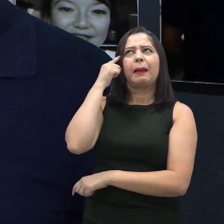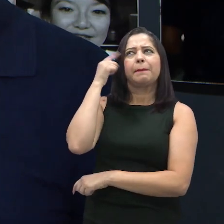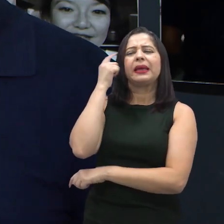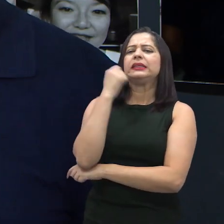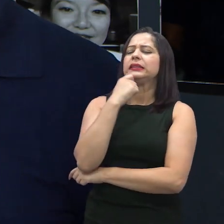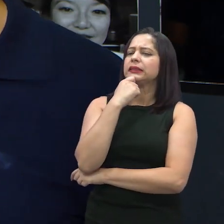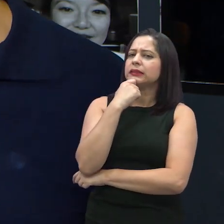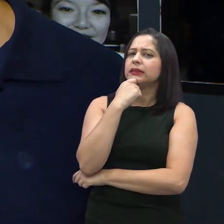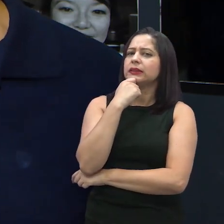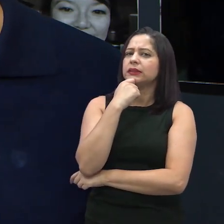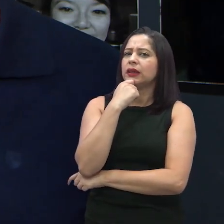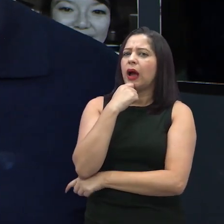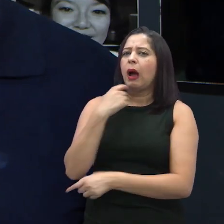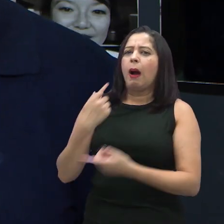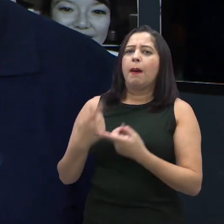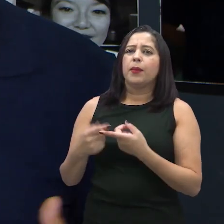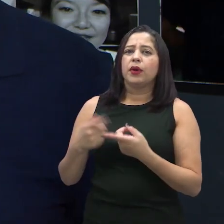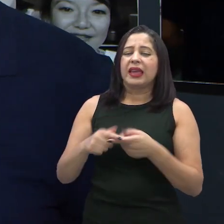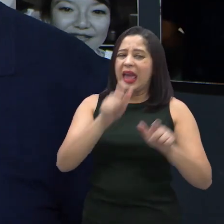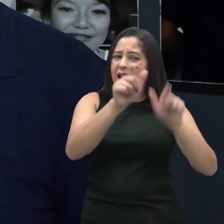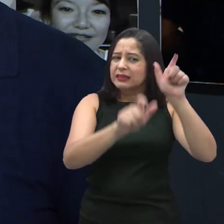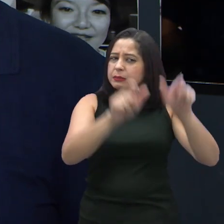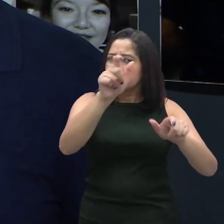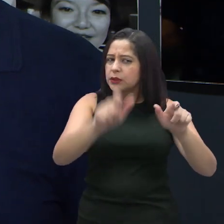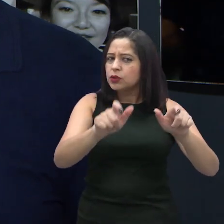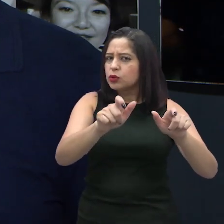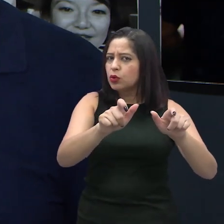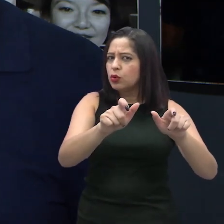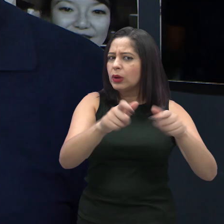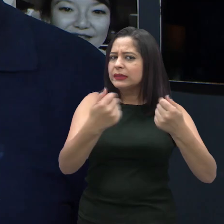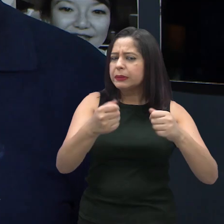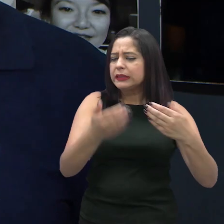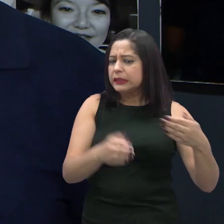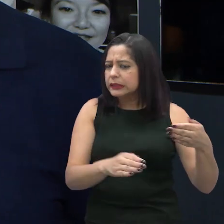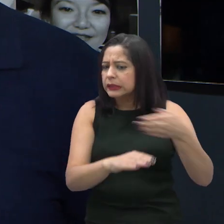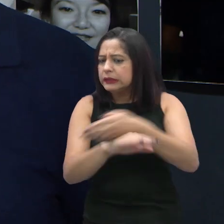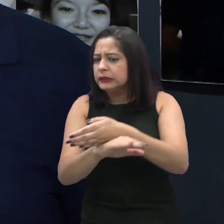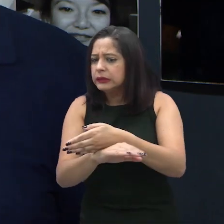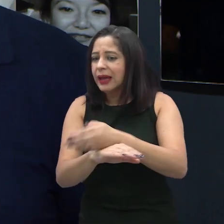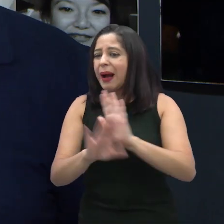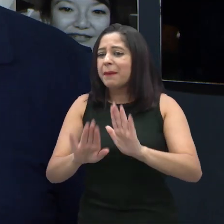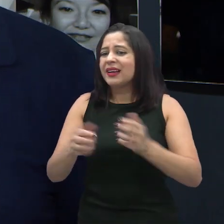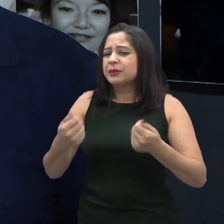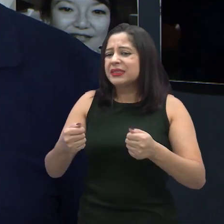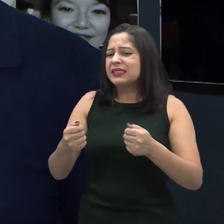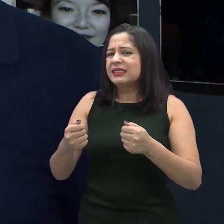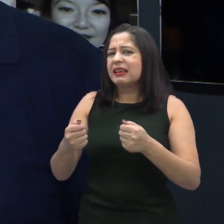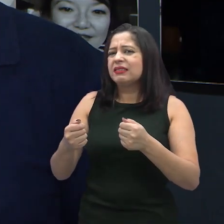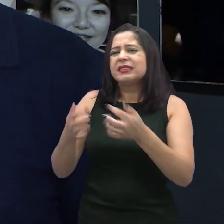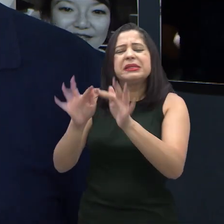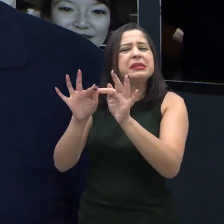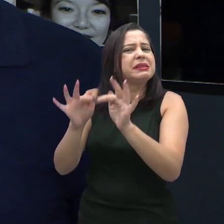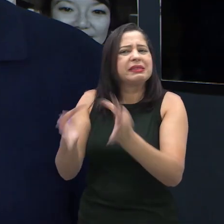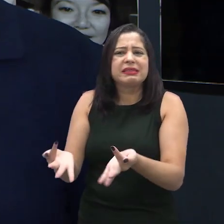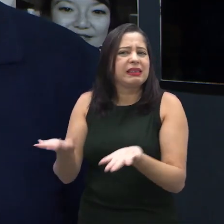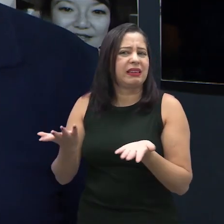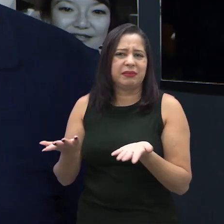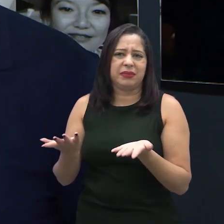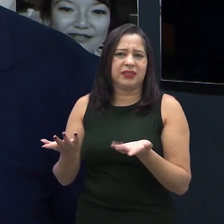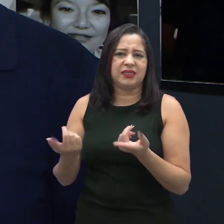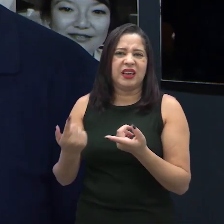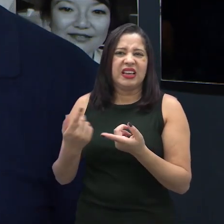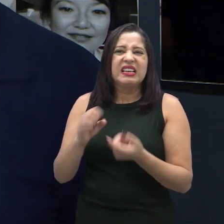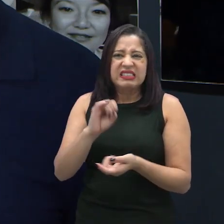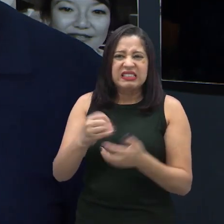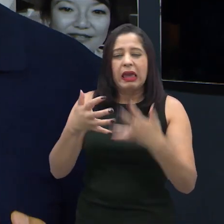para que pessoas que não são da área de patrimônio pudessem interagir, certo? E que não fosse algo também muito extenuante